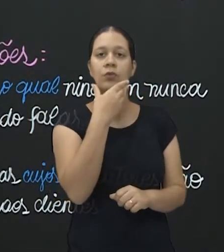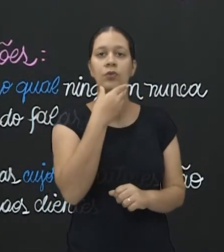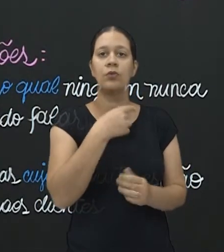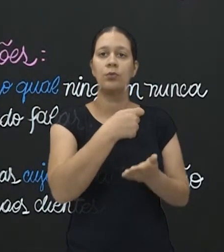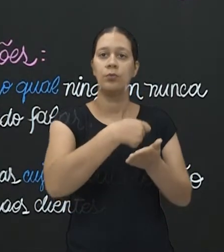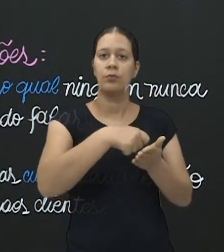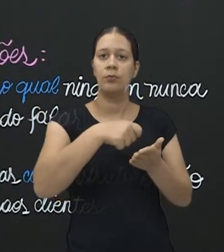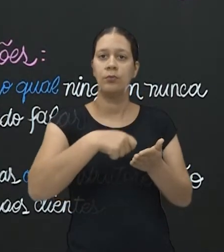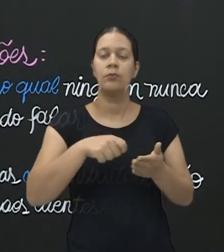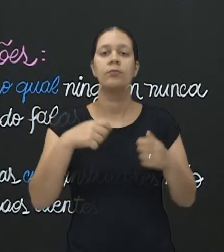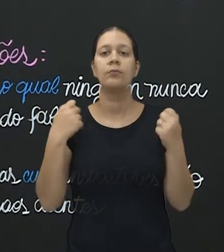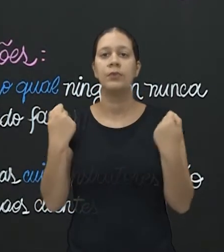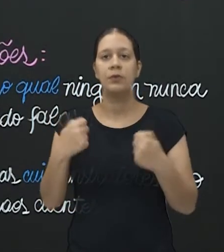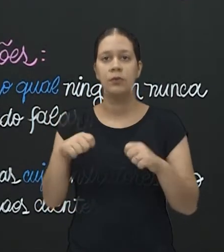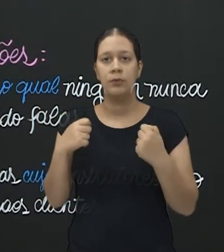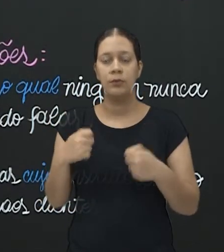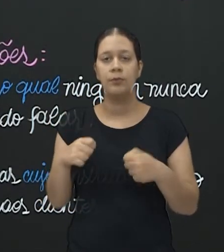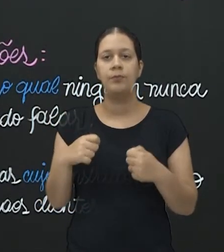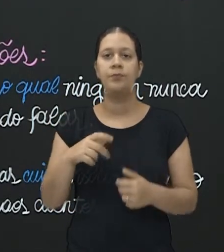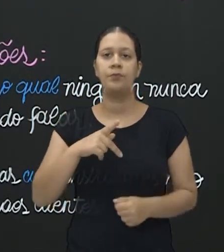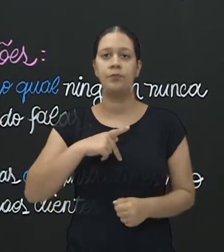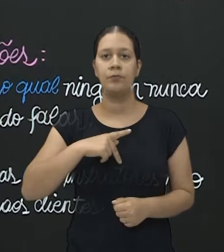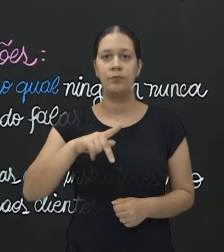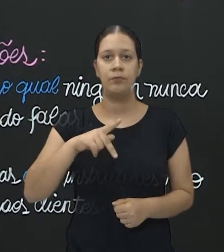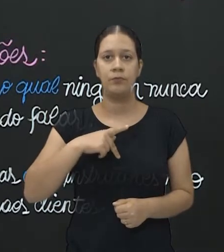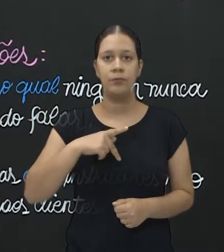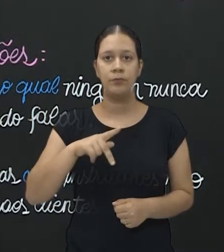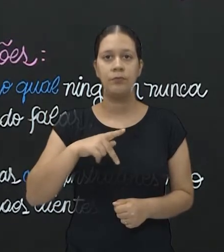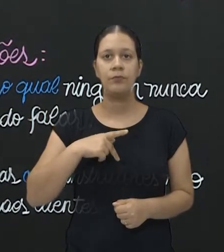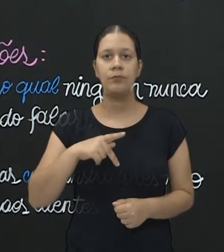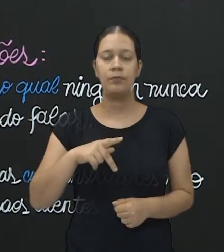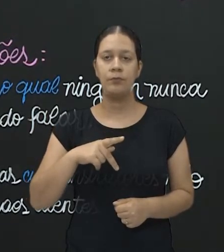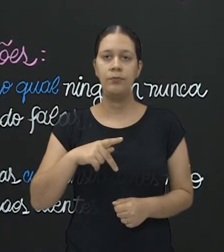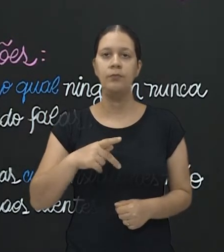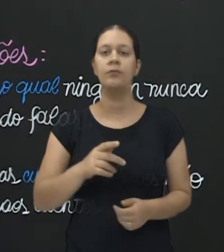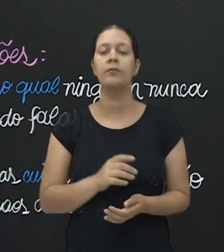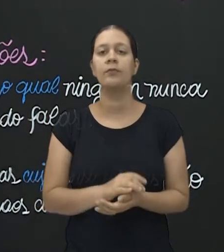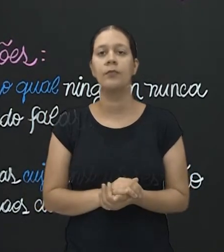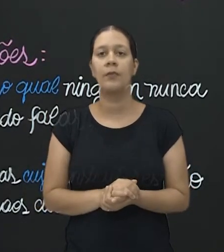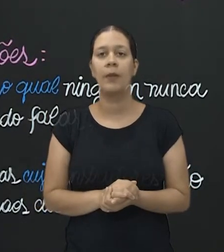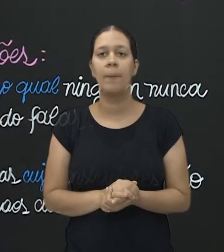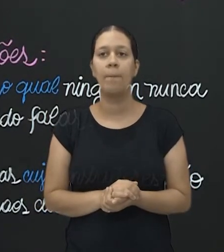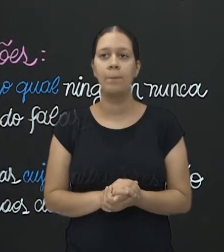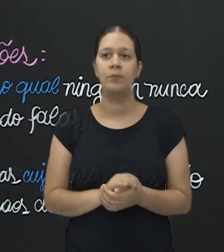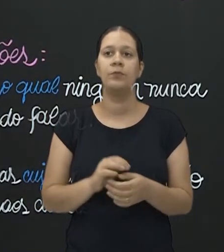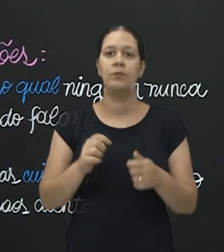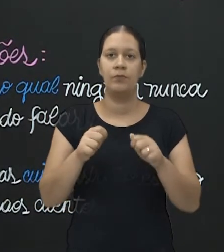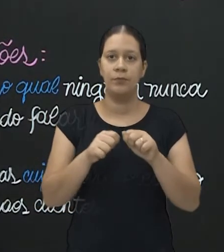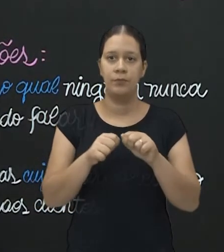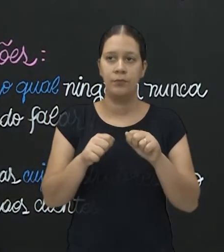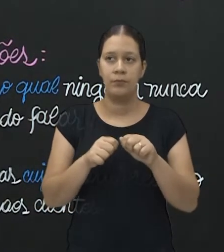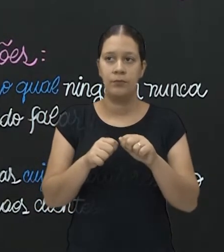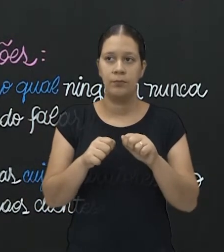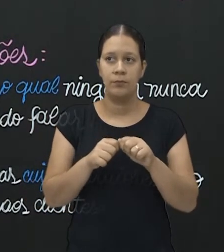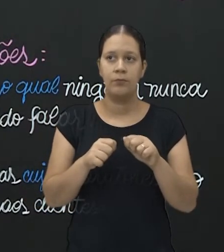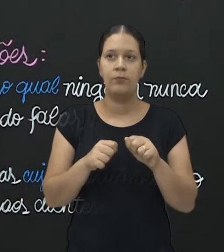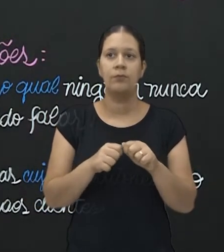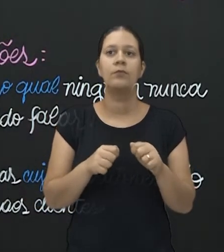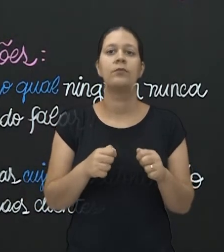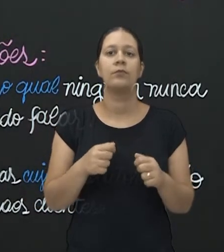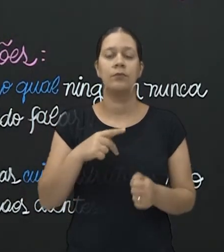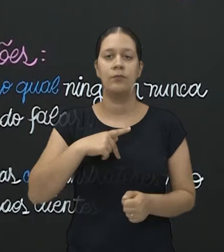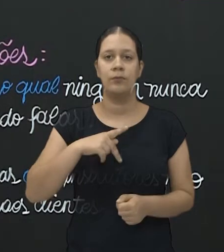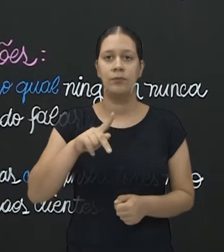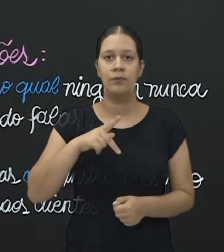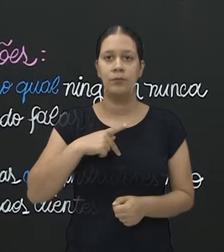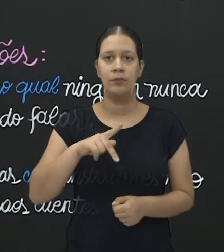Então, eu preciso da preposição e esta preposição tem que compor também essa construção aqui ao lado do